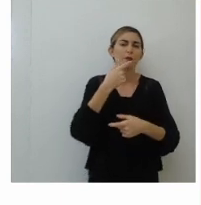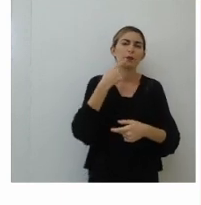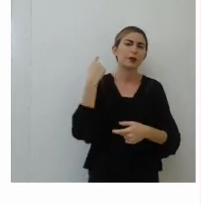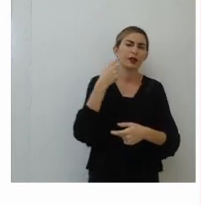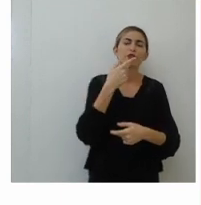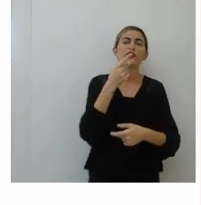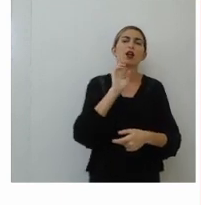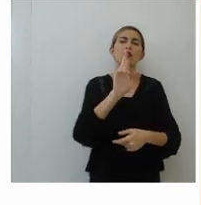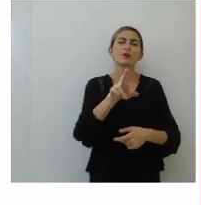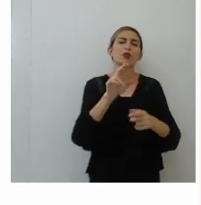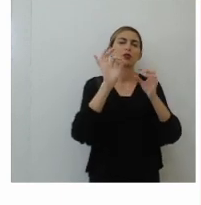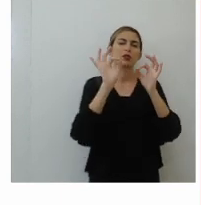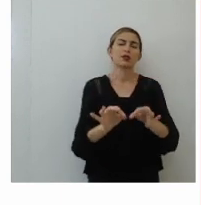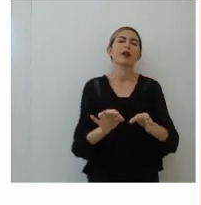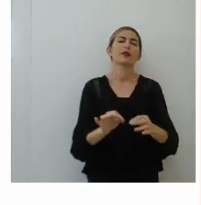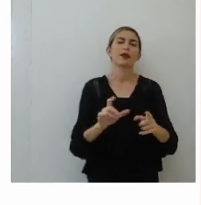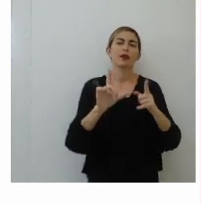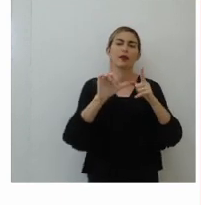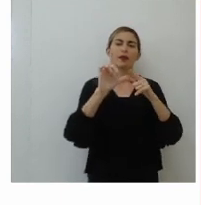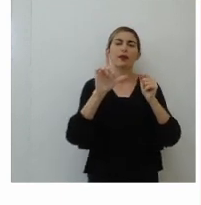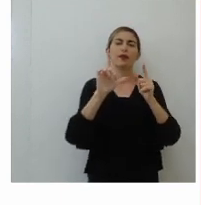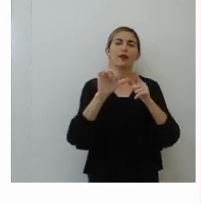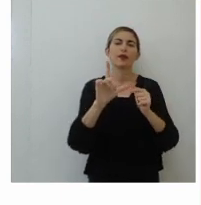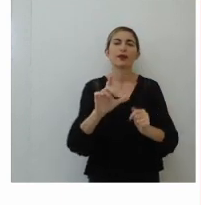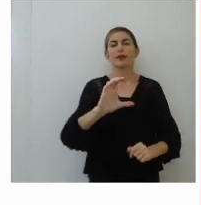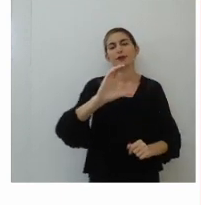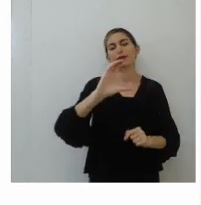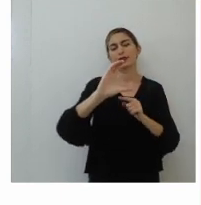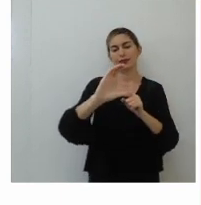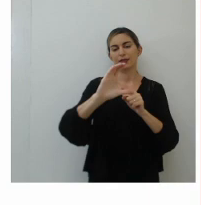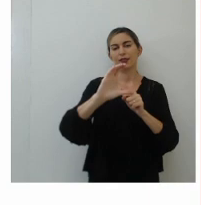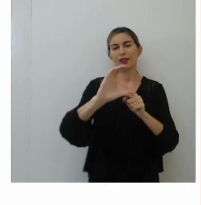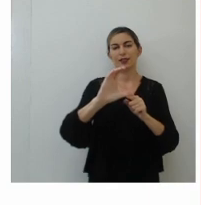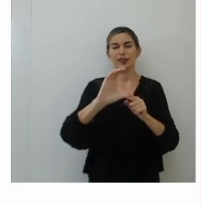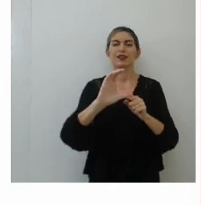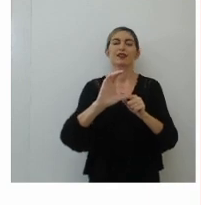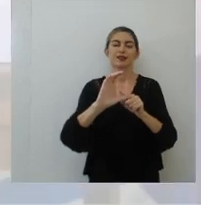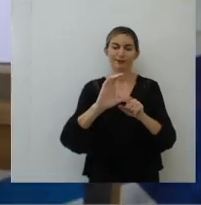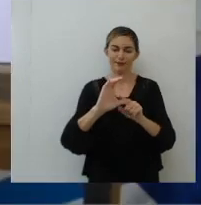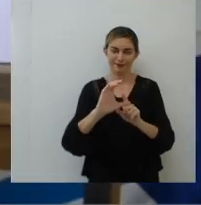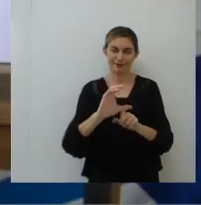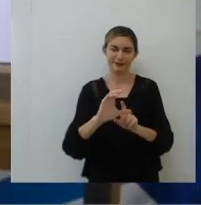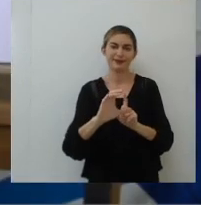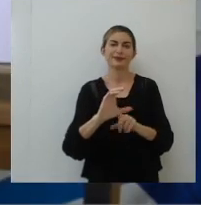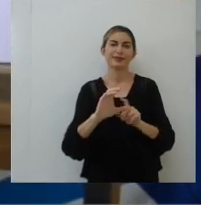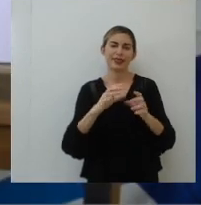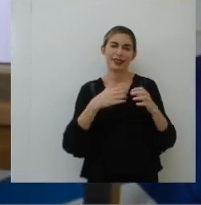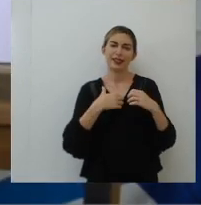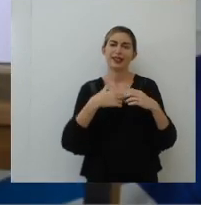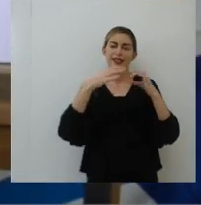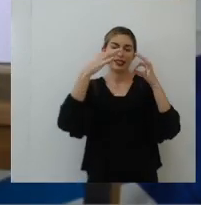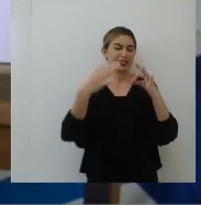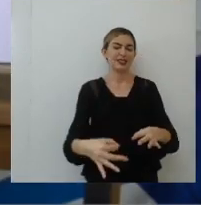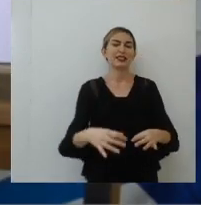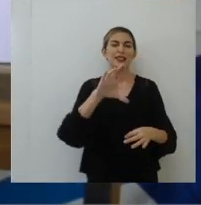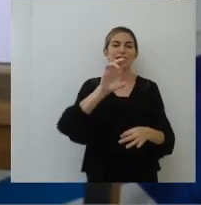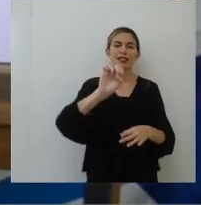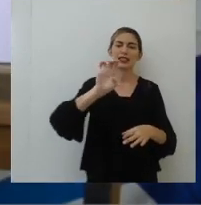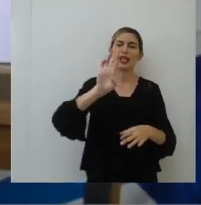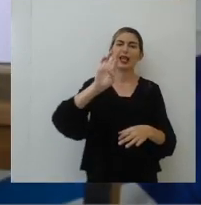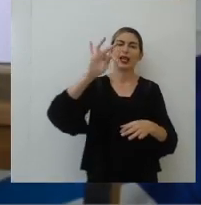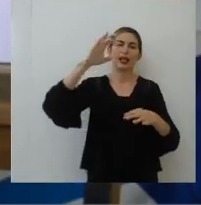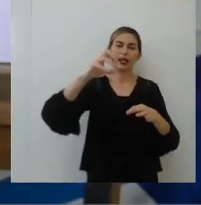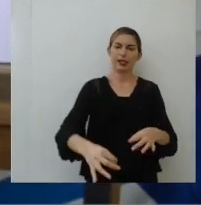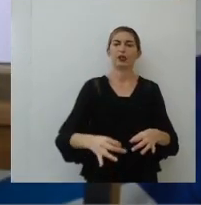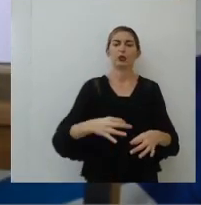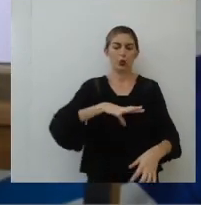A resposta certa é a letra? Perfeito, é a letra C de coração. É a letra C de certo. É a letra C de